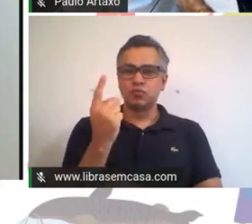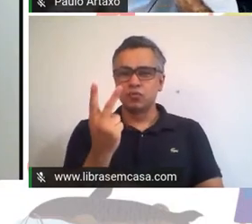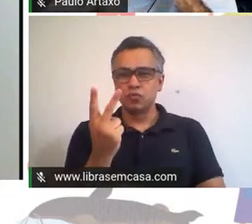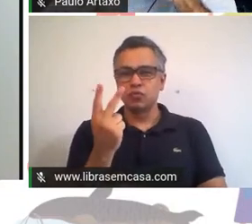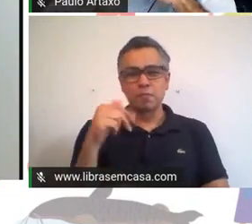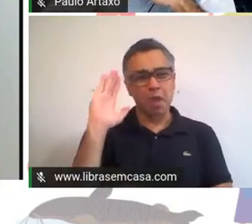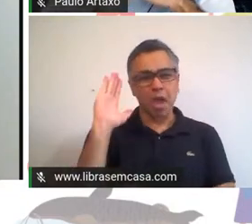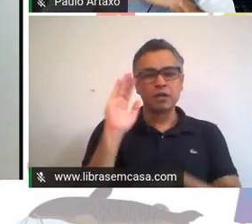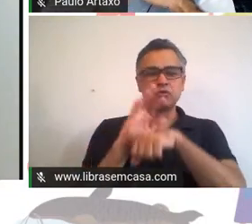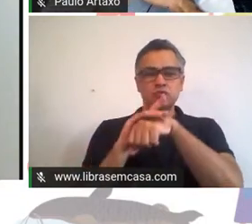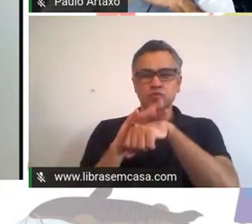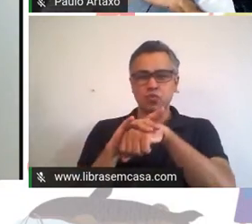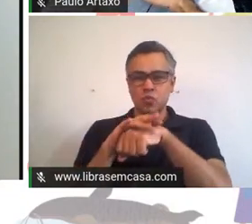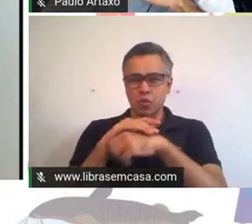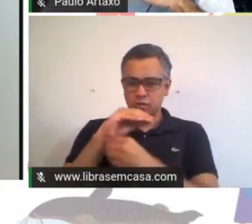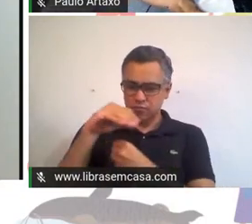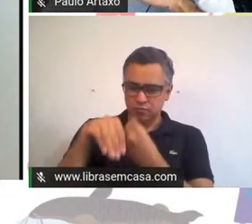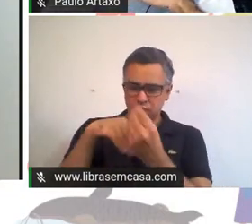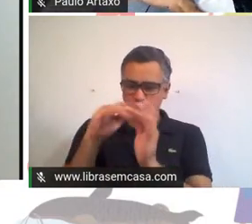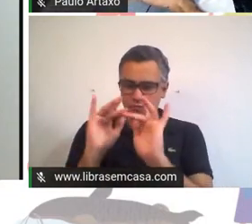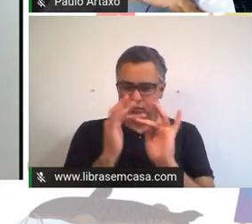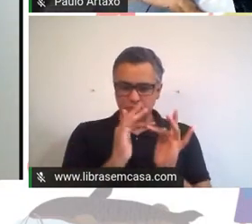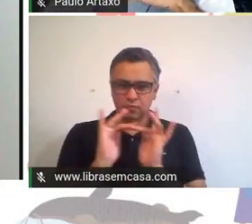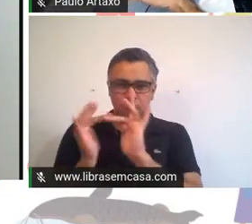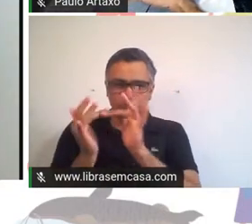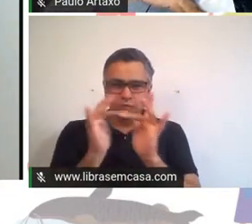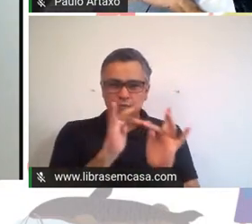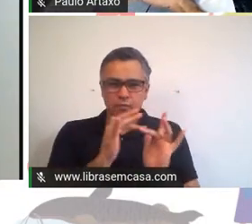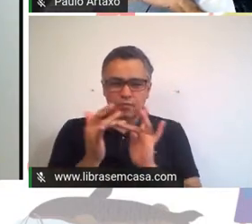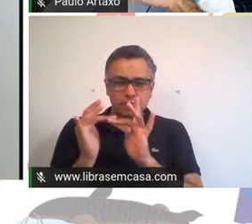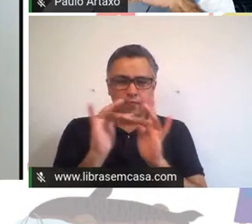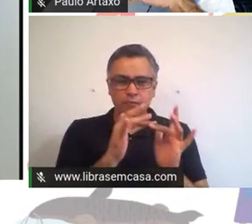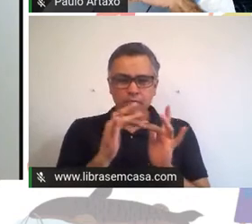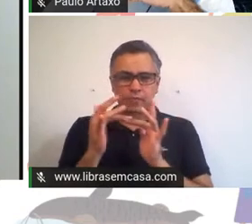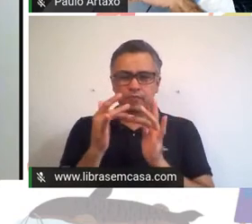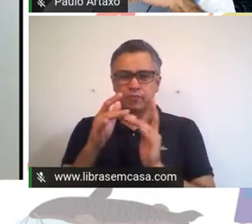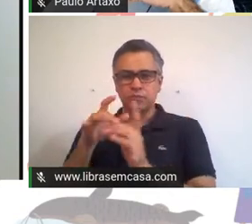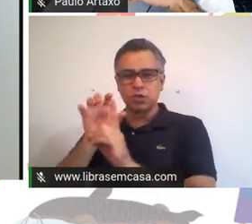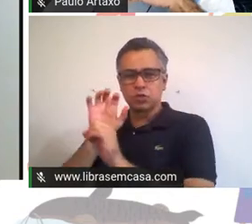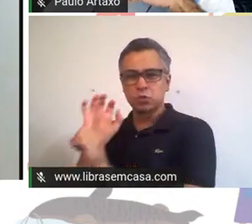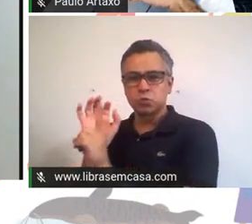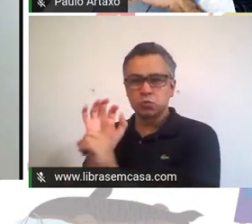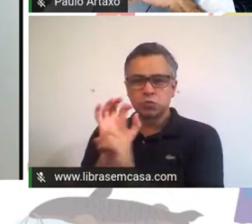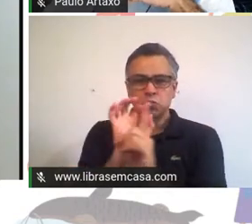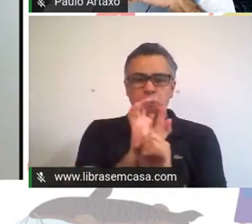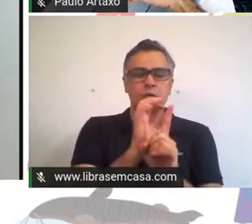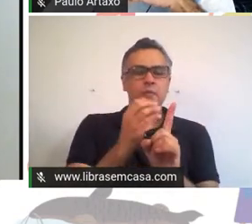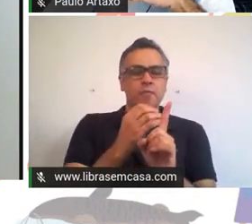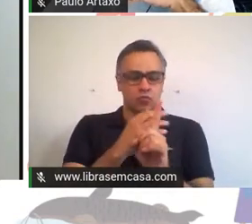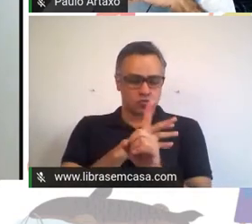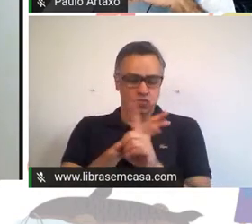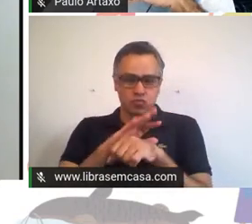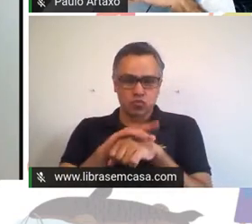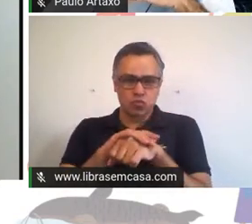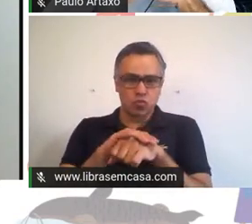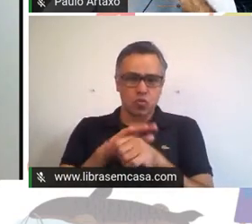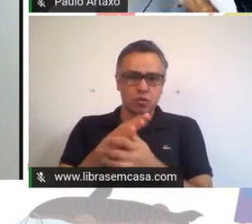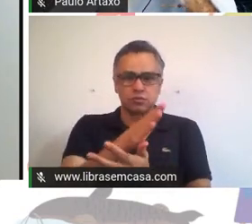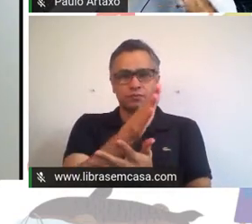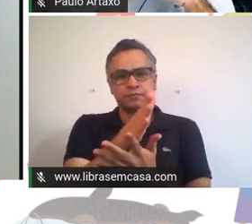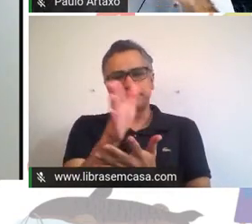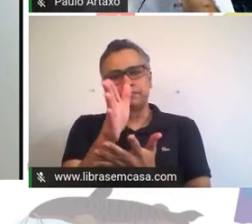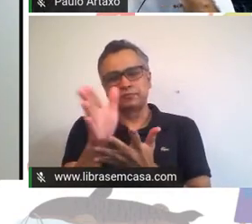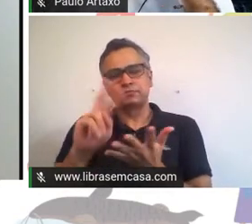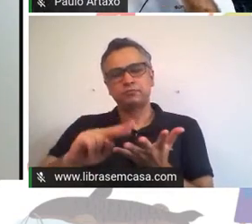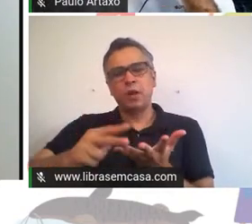forma diversa entre si e que afetam negativamente o curso mútuo de cada trajetória das doenças, né? Também é um jeito da gente